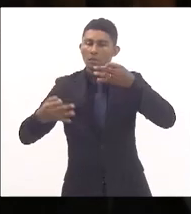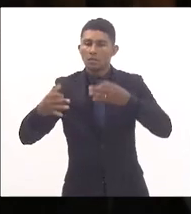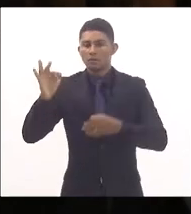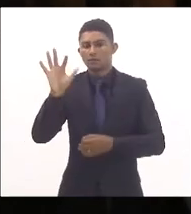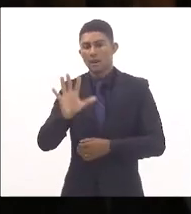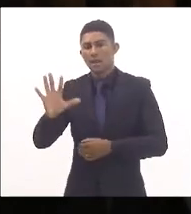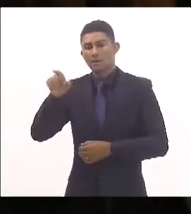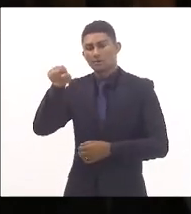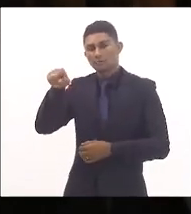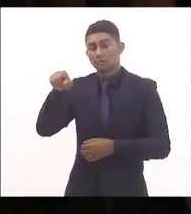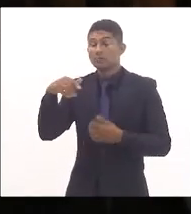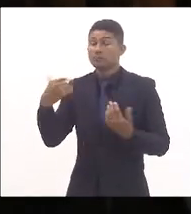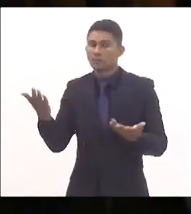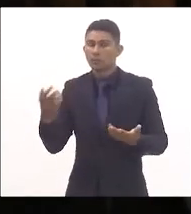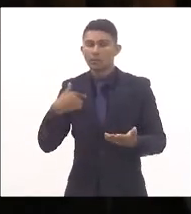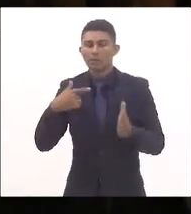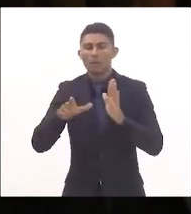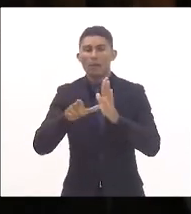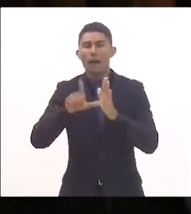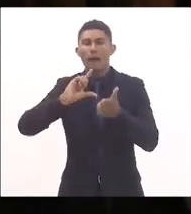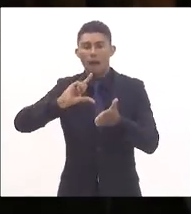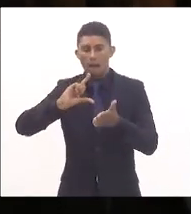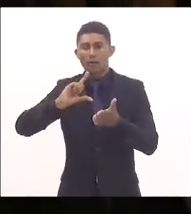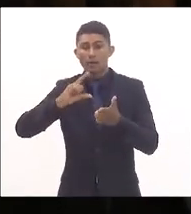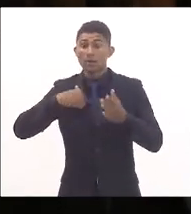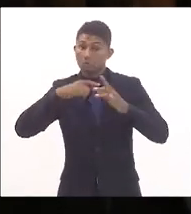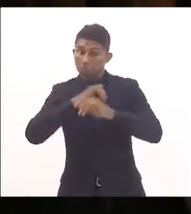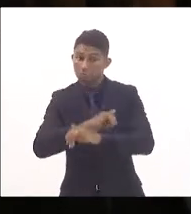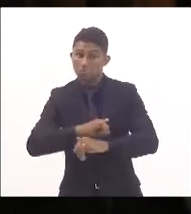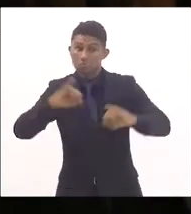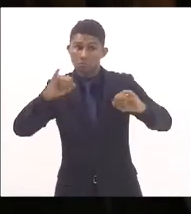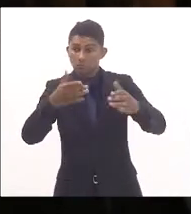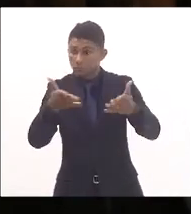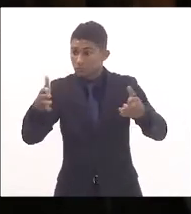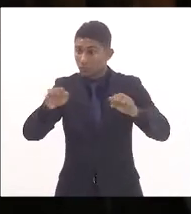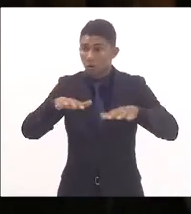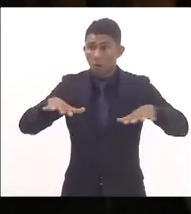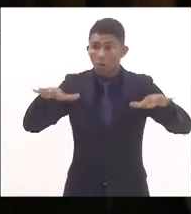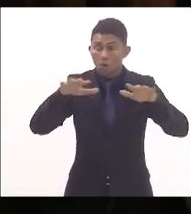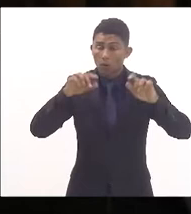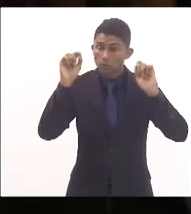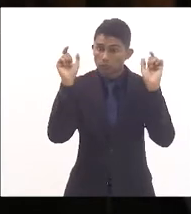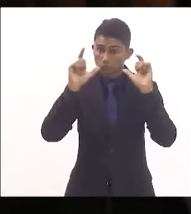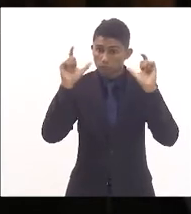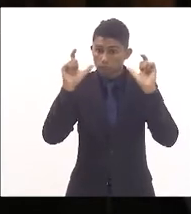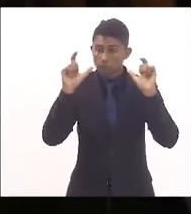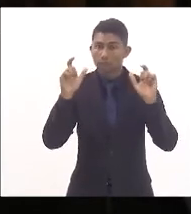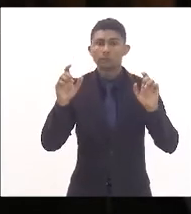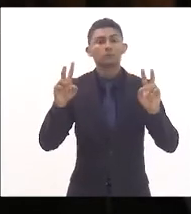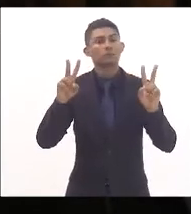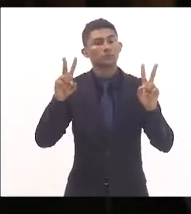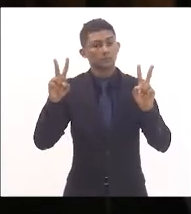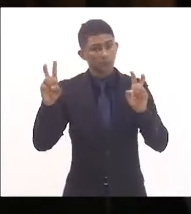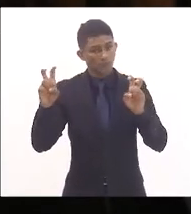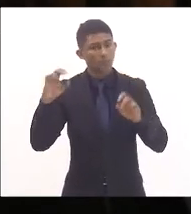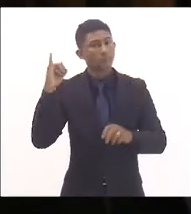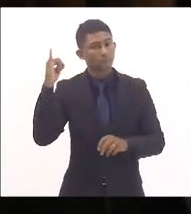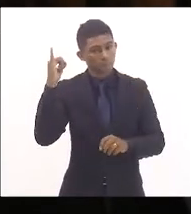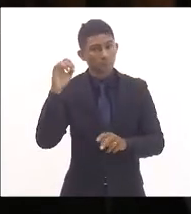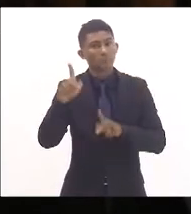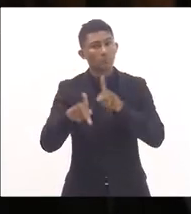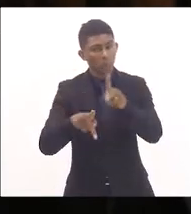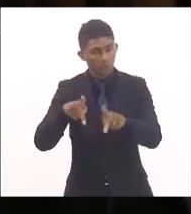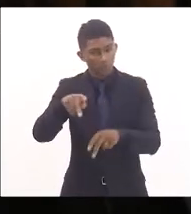Então, estou fazendo aqui já essa prévia de alerta. É um assunto que tem interesse público,